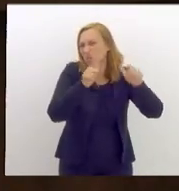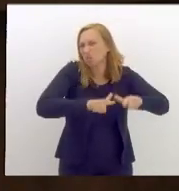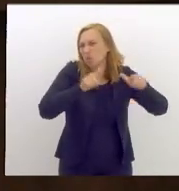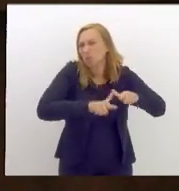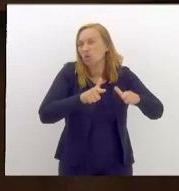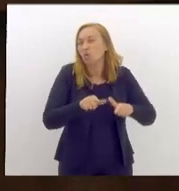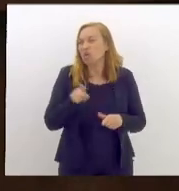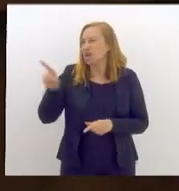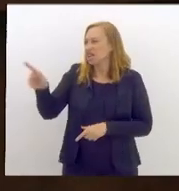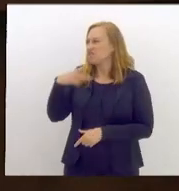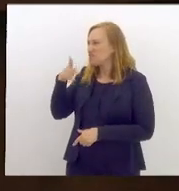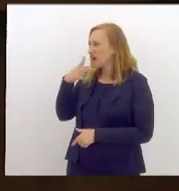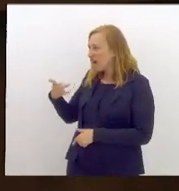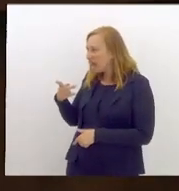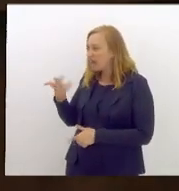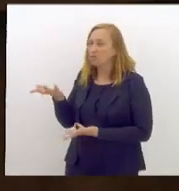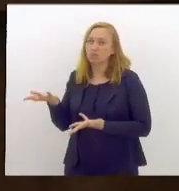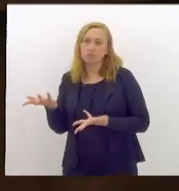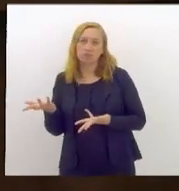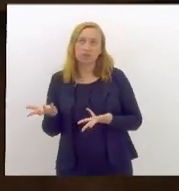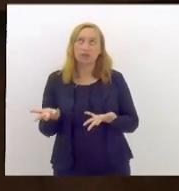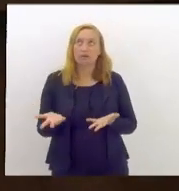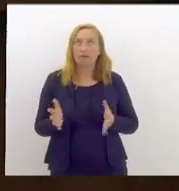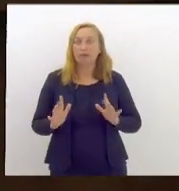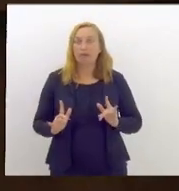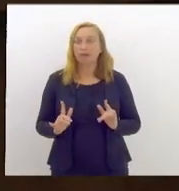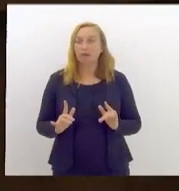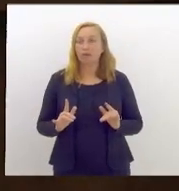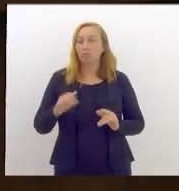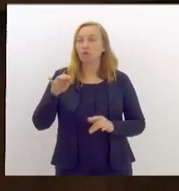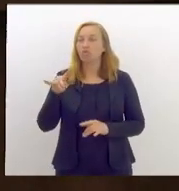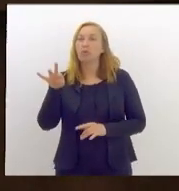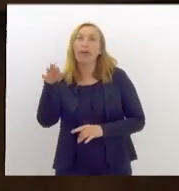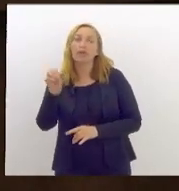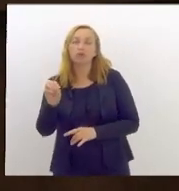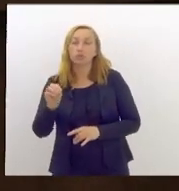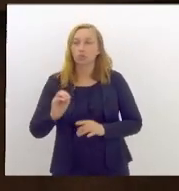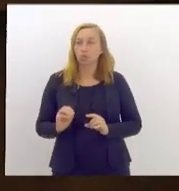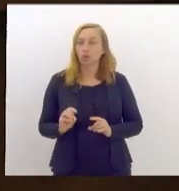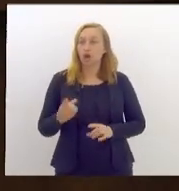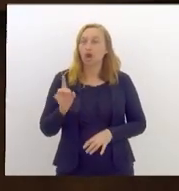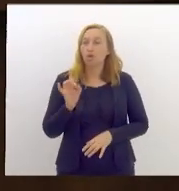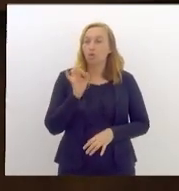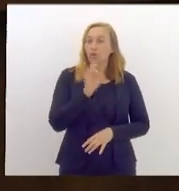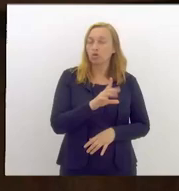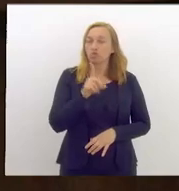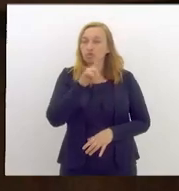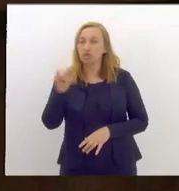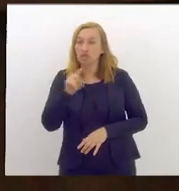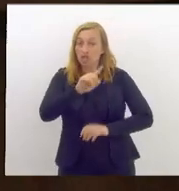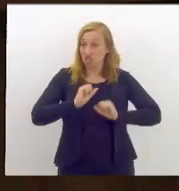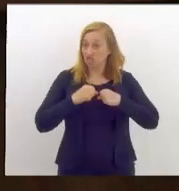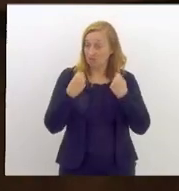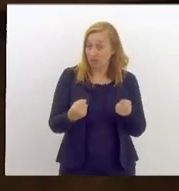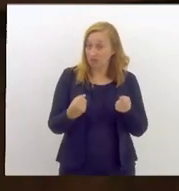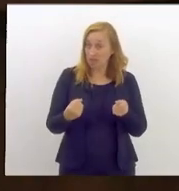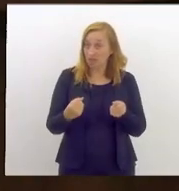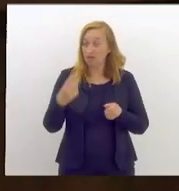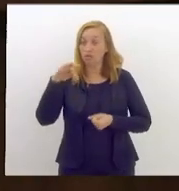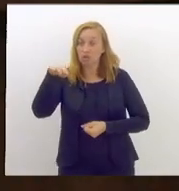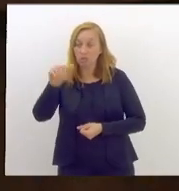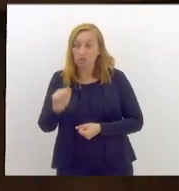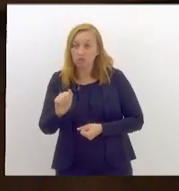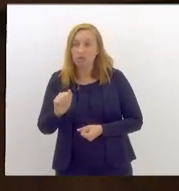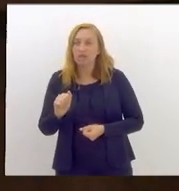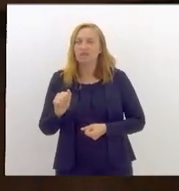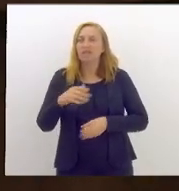o que eles alegam diz erguer monumento a última vez que eles defenderam o monumento erguido nessa cidade